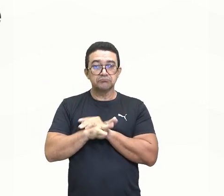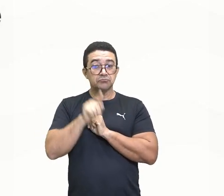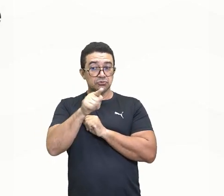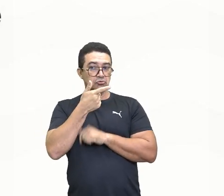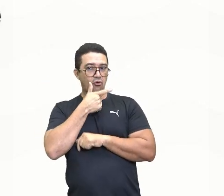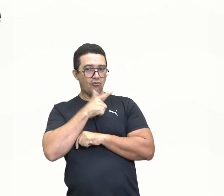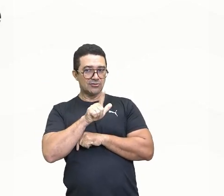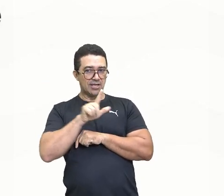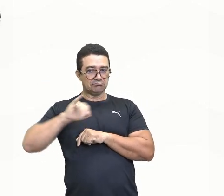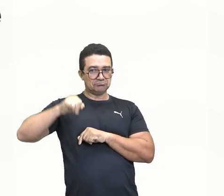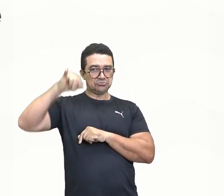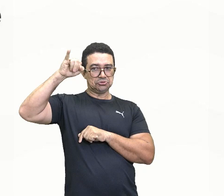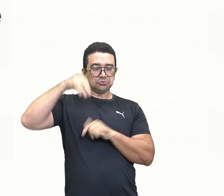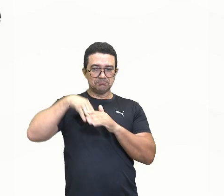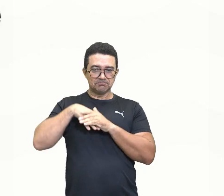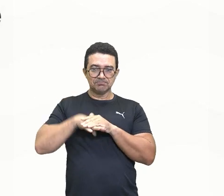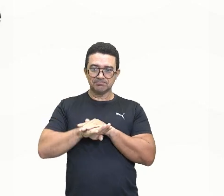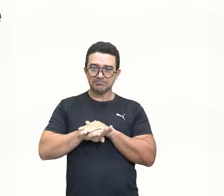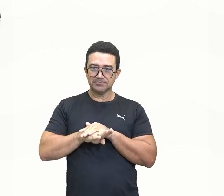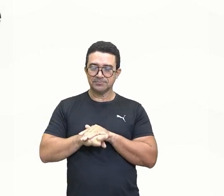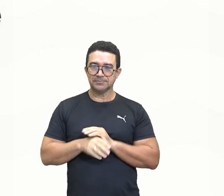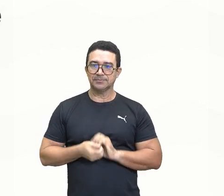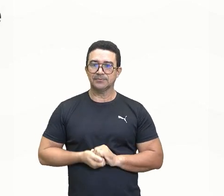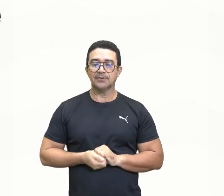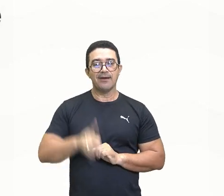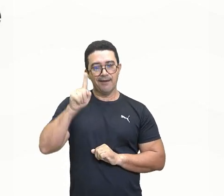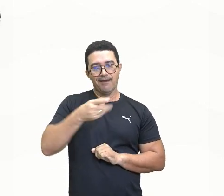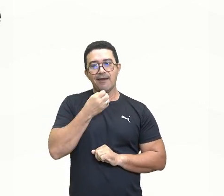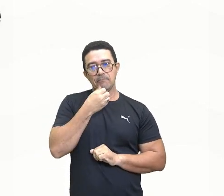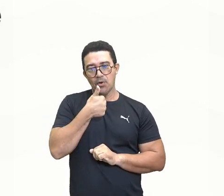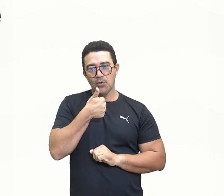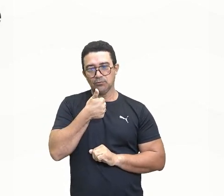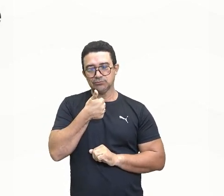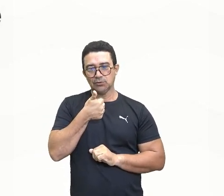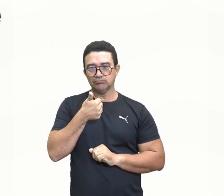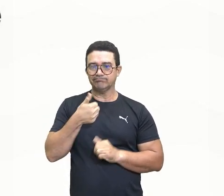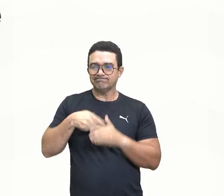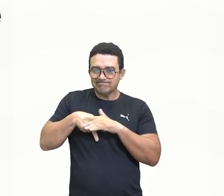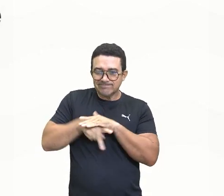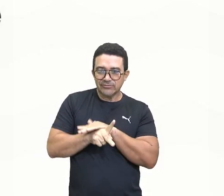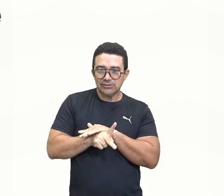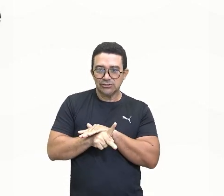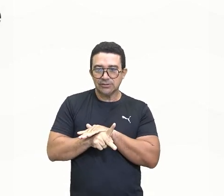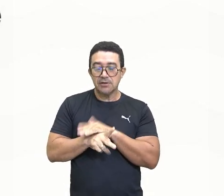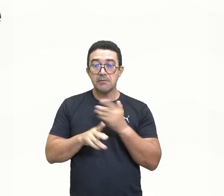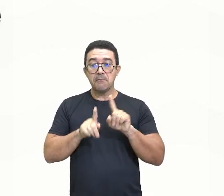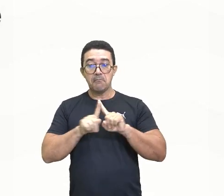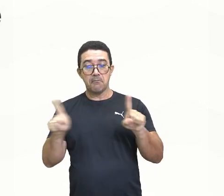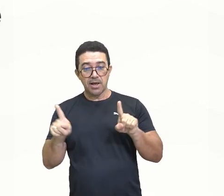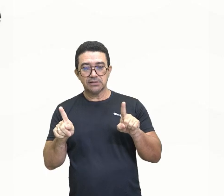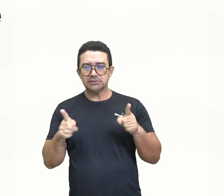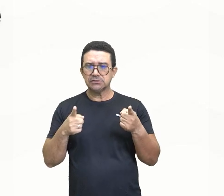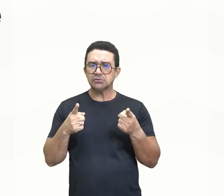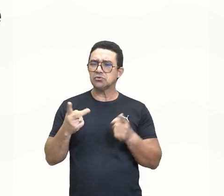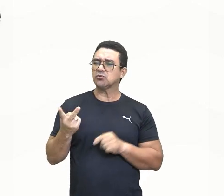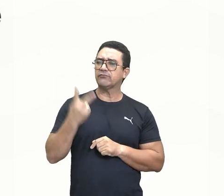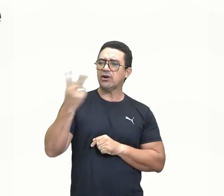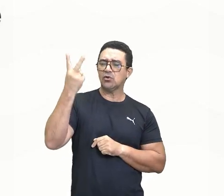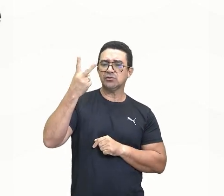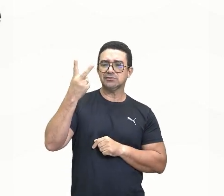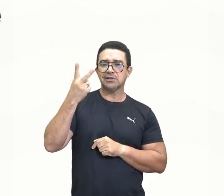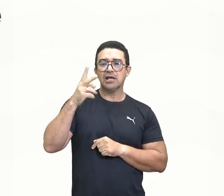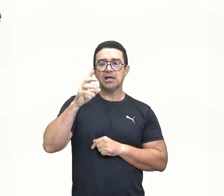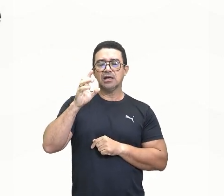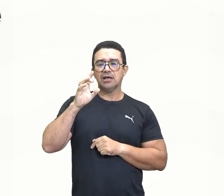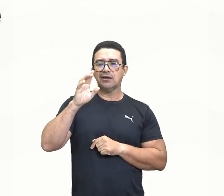ganhando por isso. É uma boa aplicação, mas esses valores não são muito usados em juros